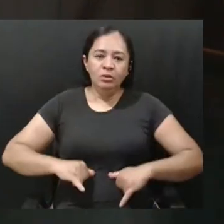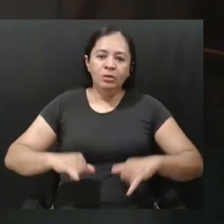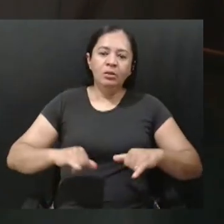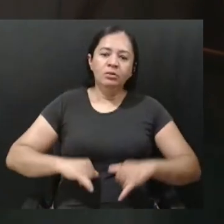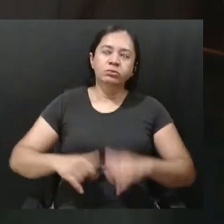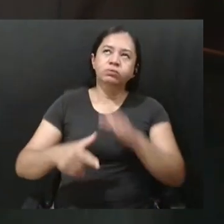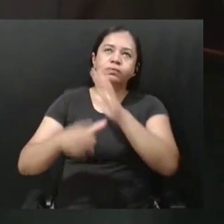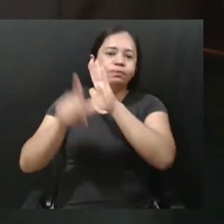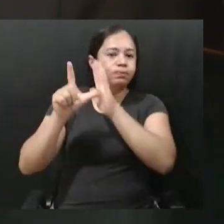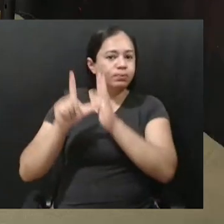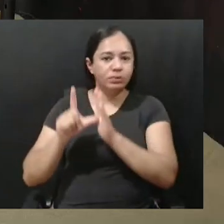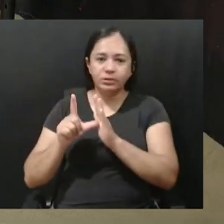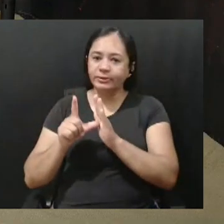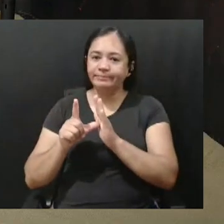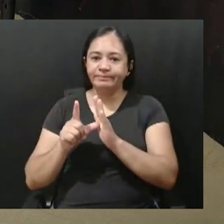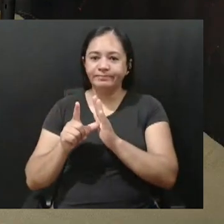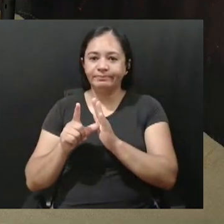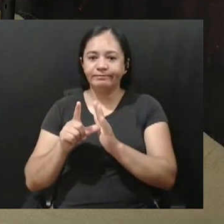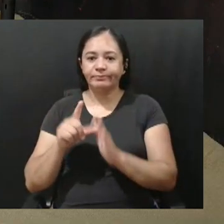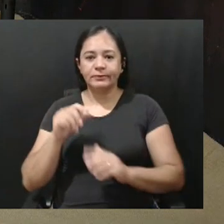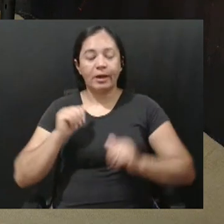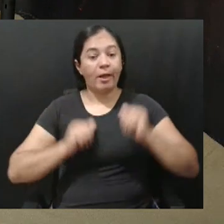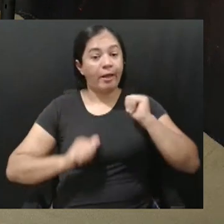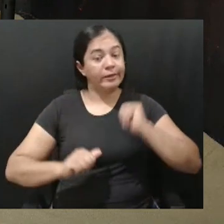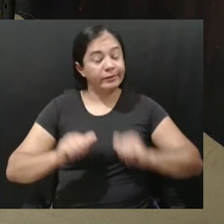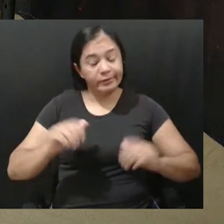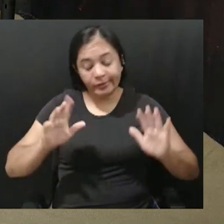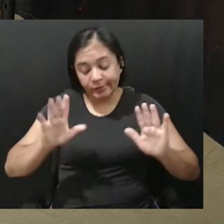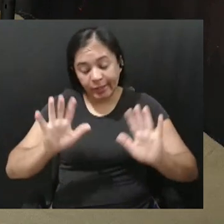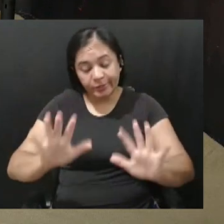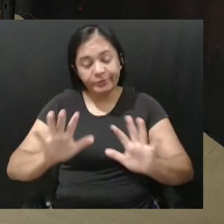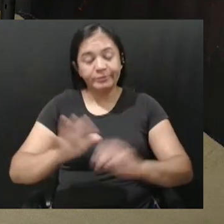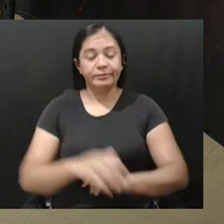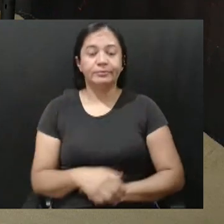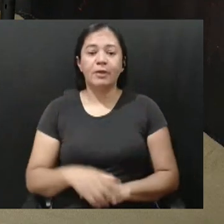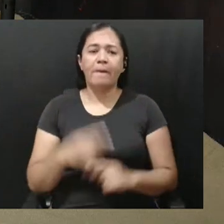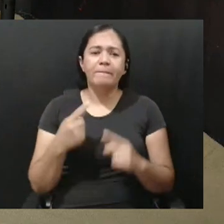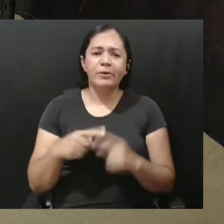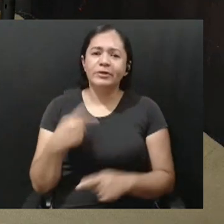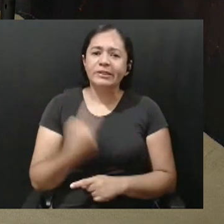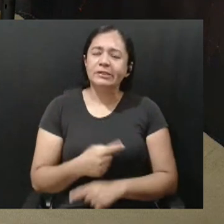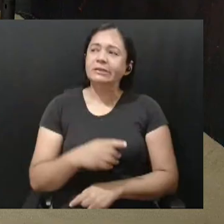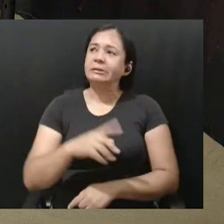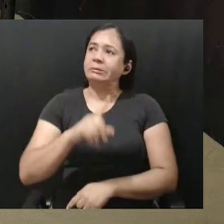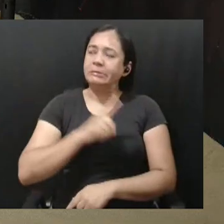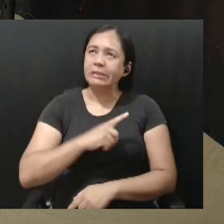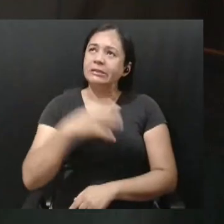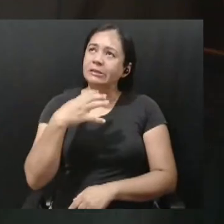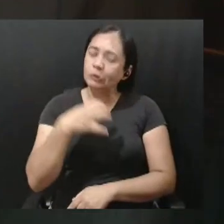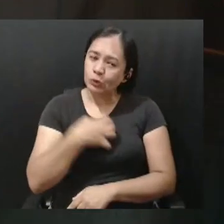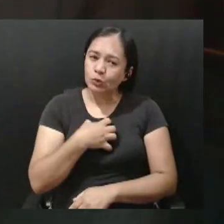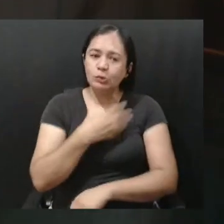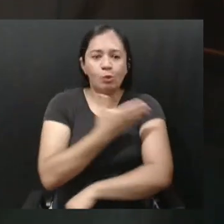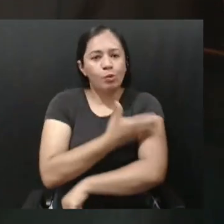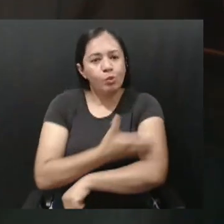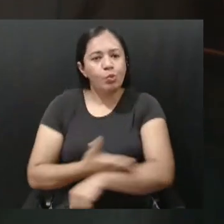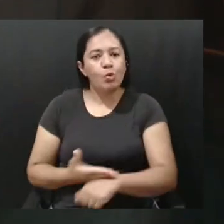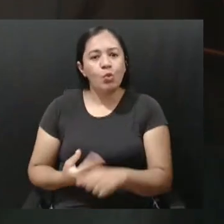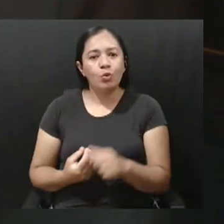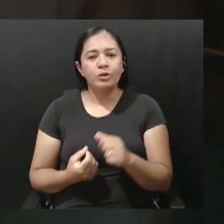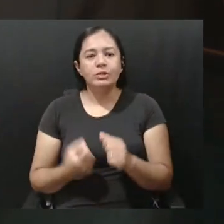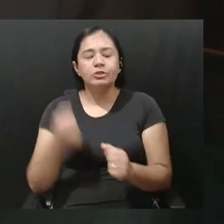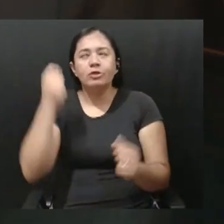da ansiedade, né, Letícia? Por que que a gente tem essa mania de criar coisas na nossa